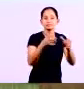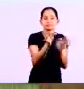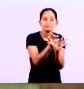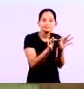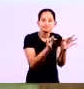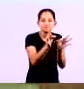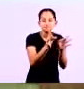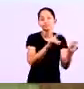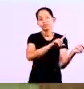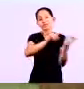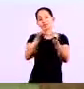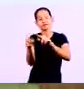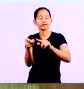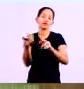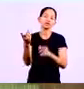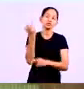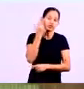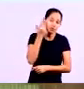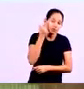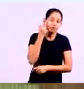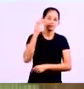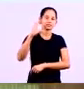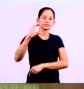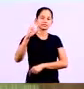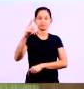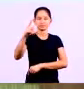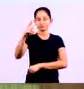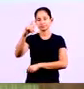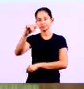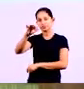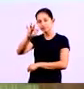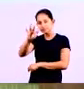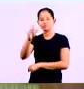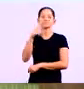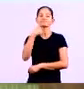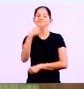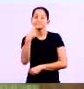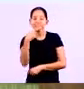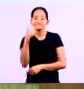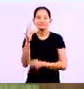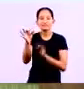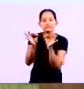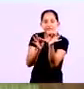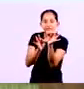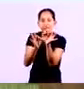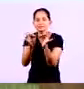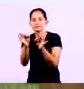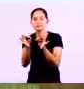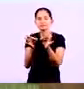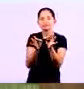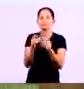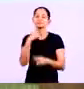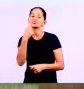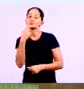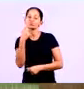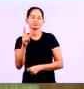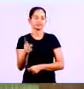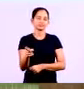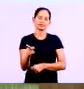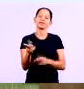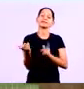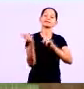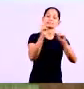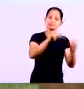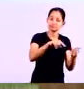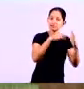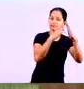a nível de empregado, a nível de pessoa física, que não seja empresário. Poucas coisas pode